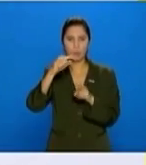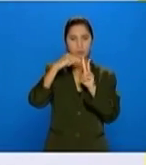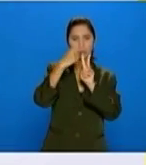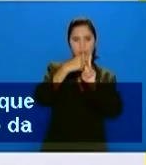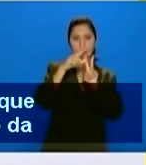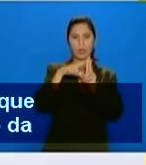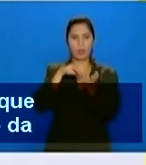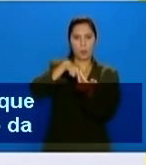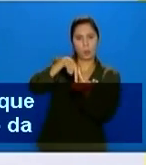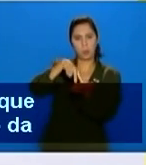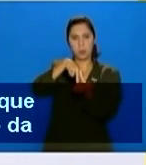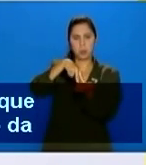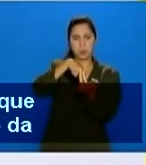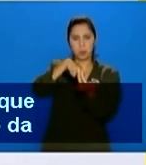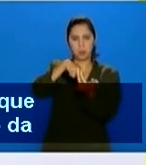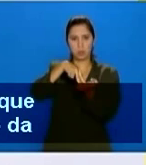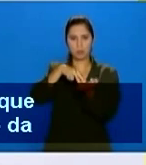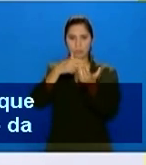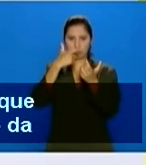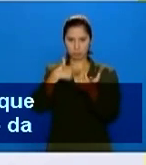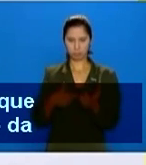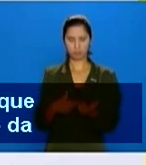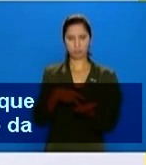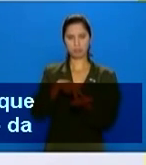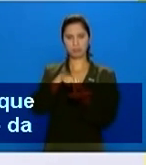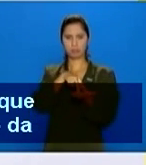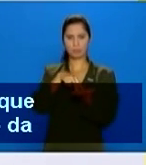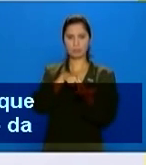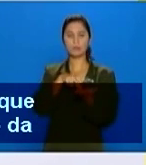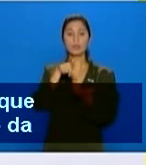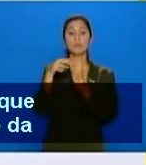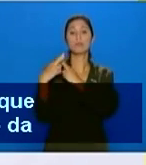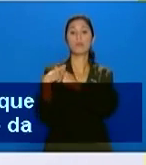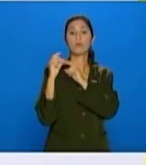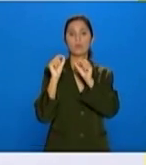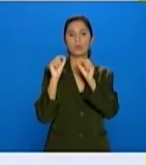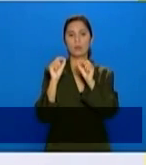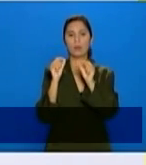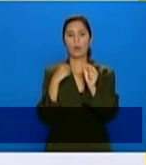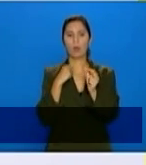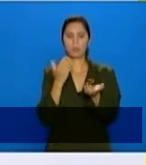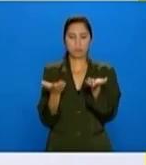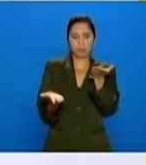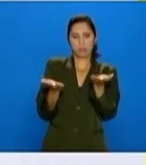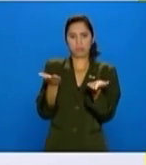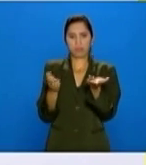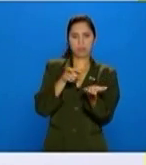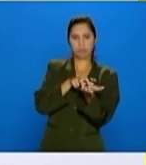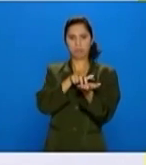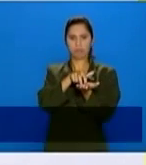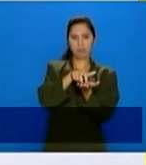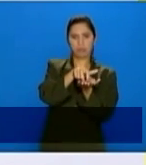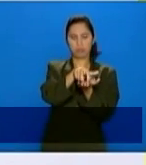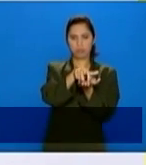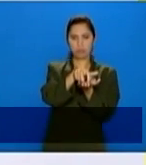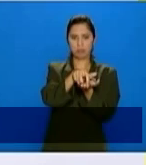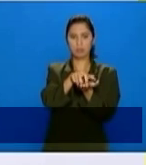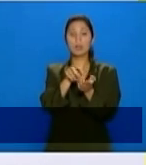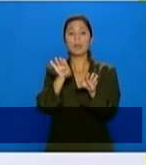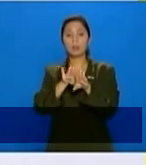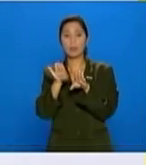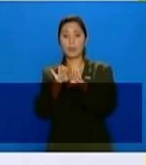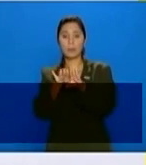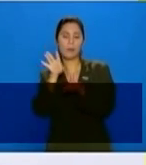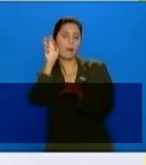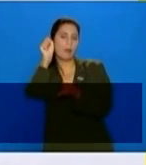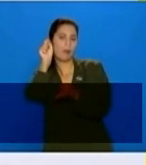principais, a de equilíbrio, que é o sistema vestibular, é responsável pela questão da estabilidade da nossa locomoção, e o